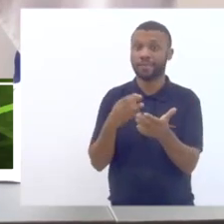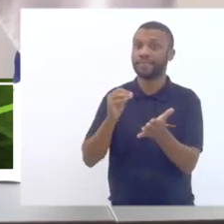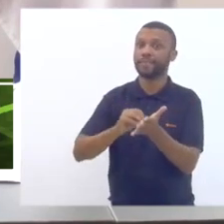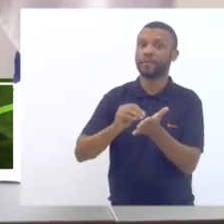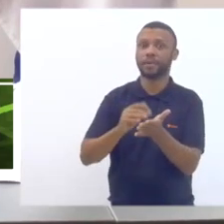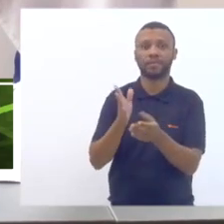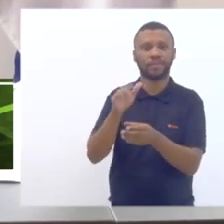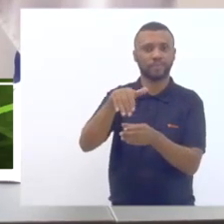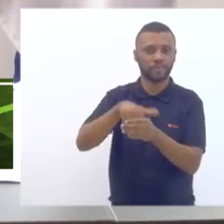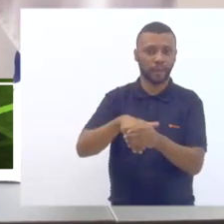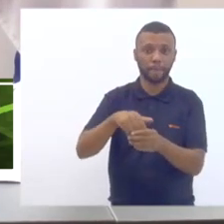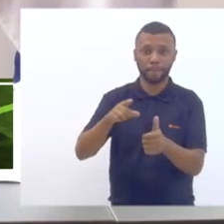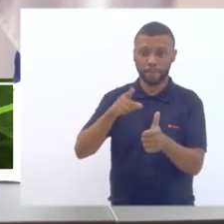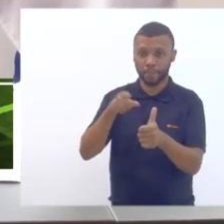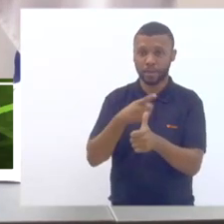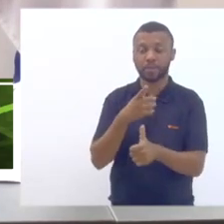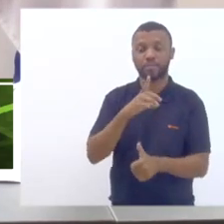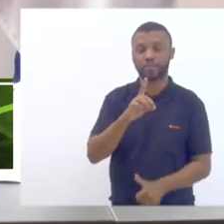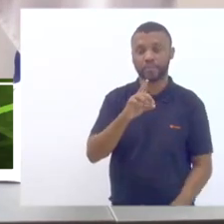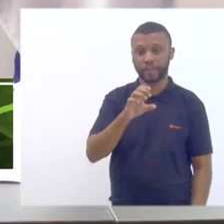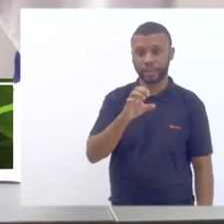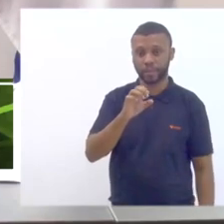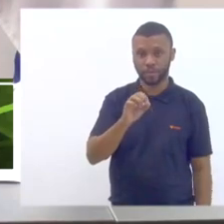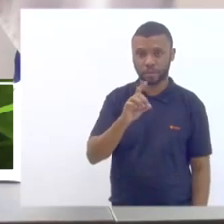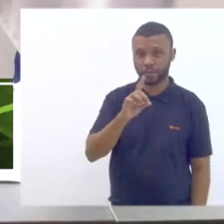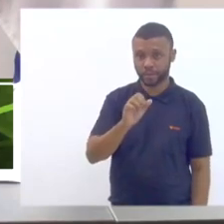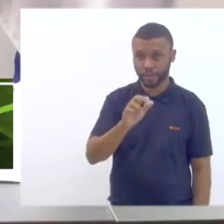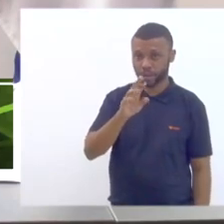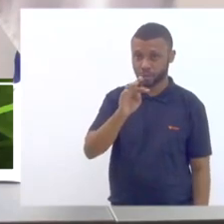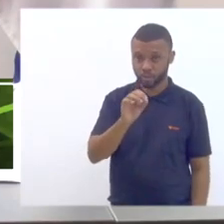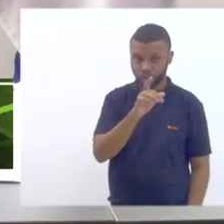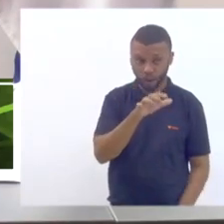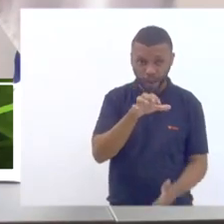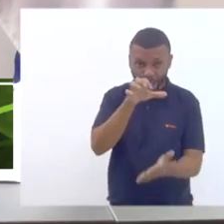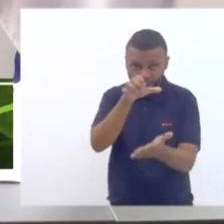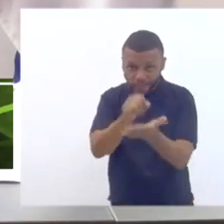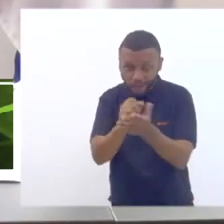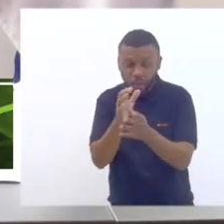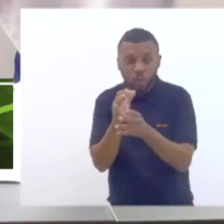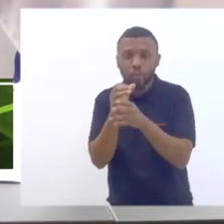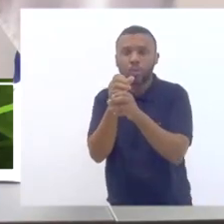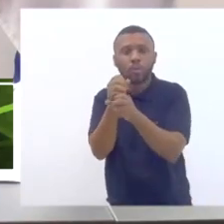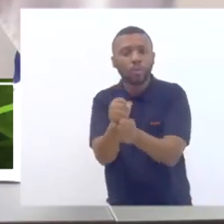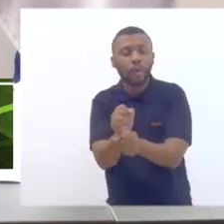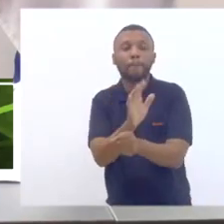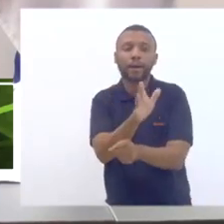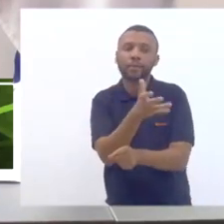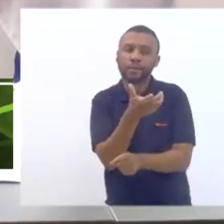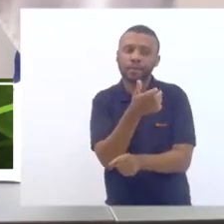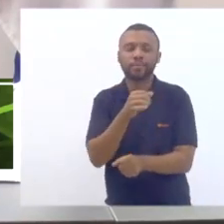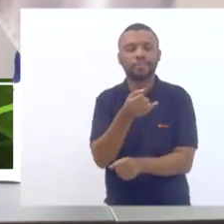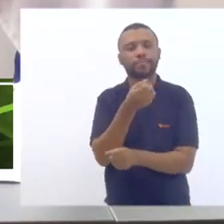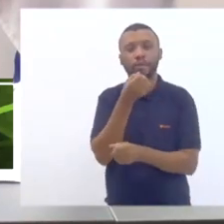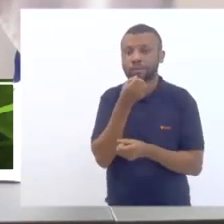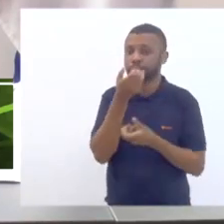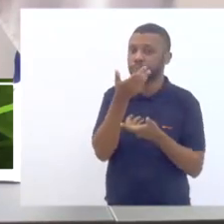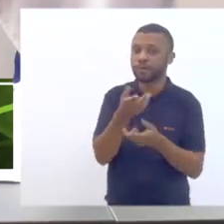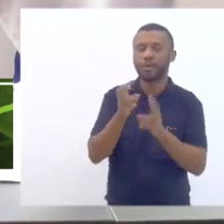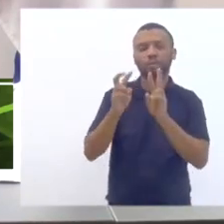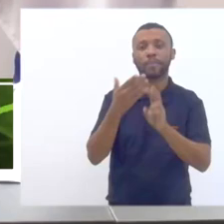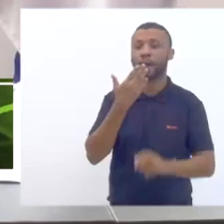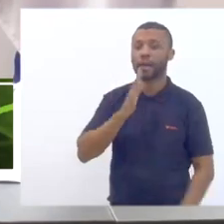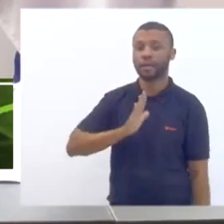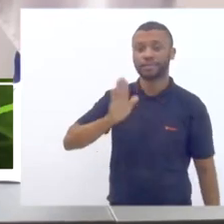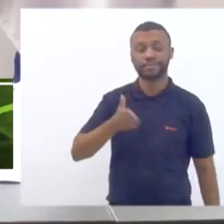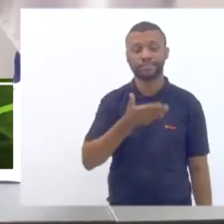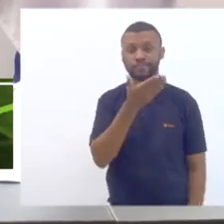Primeiro, o doutor Deodalto. Eu não vou computar seu voto, mas eu quero que o senhor se expresse sobre a candidatura, como